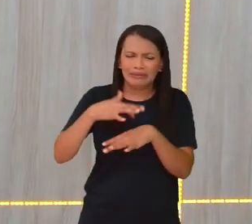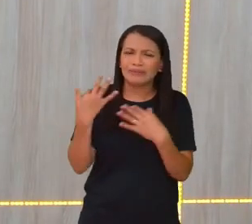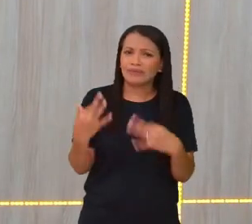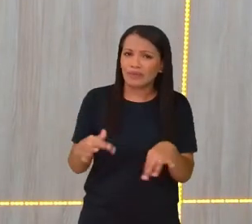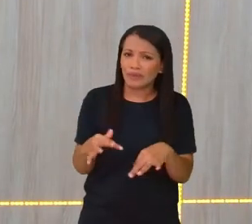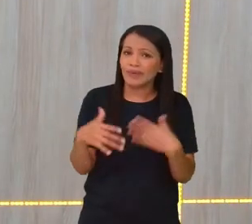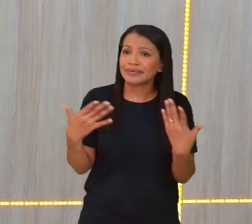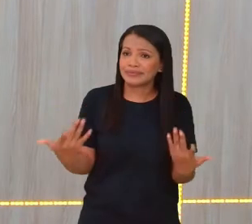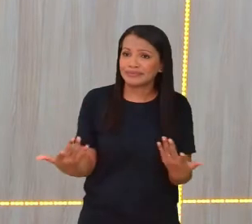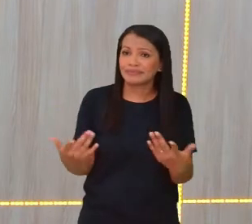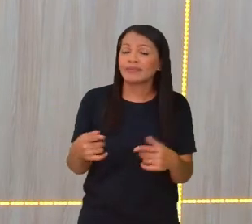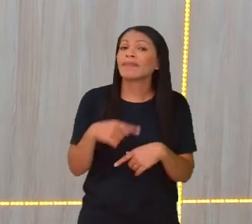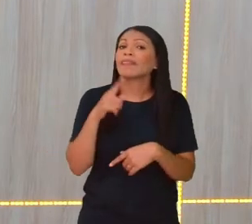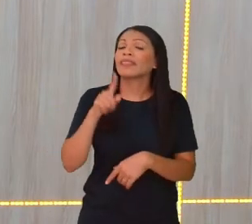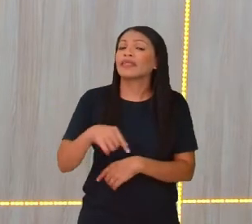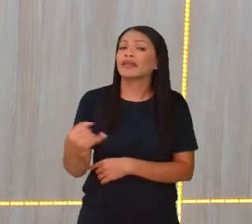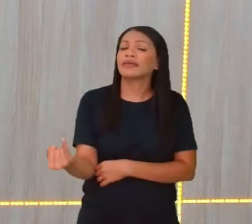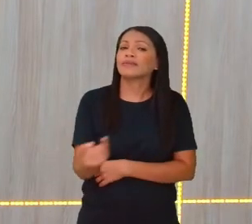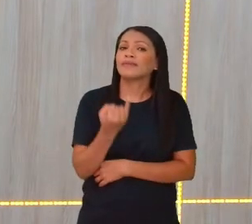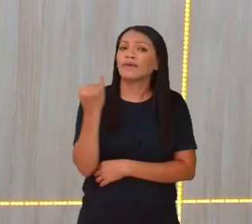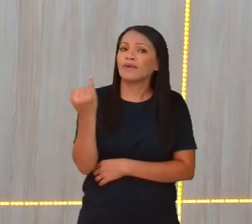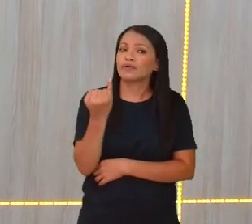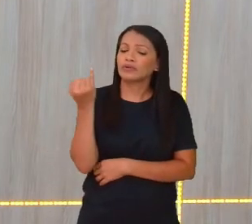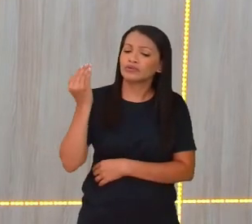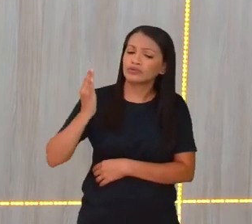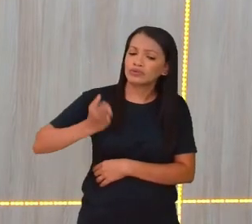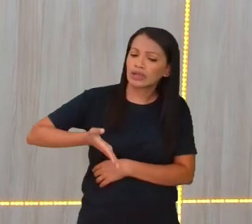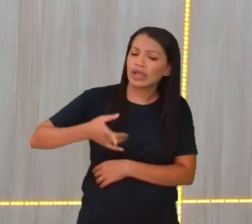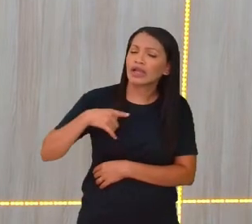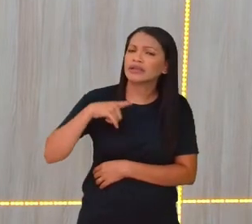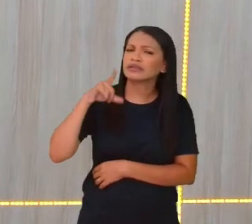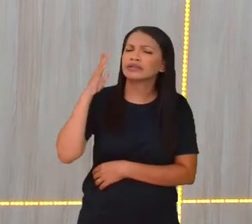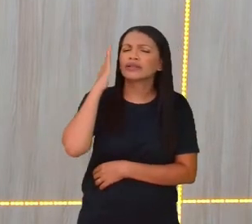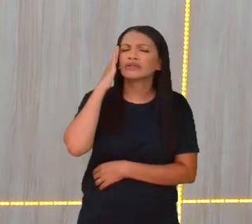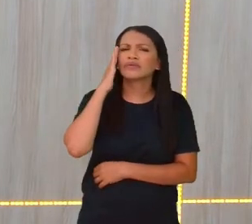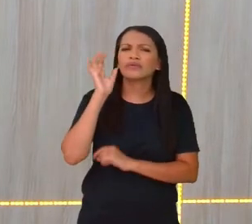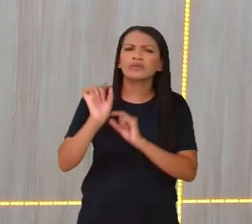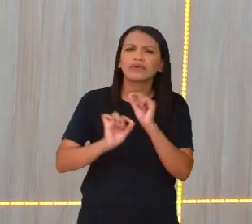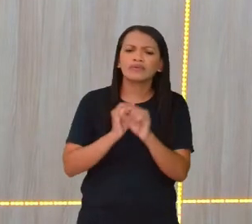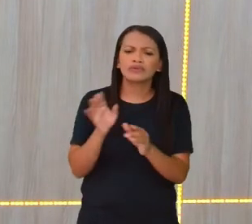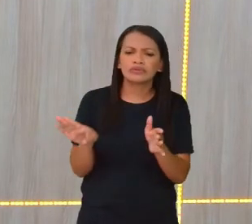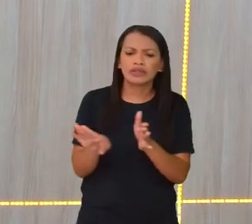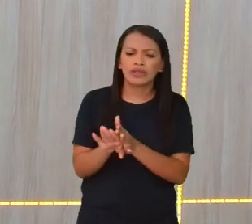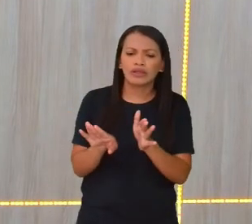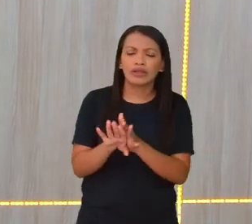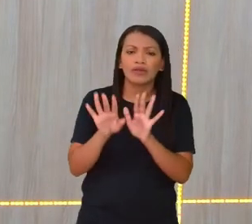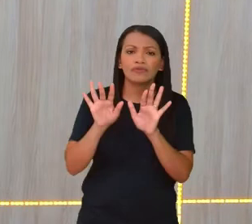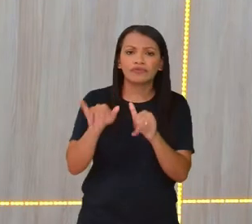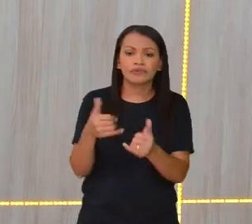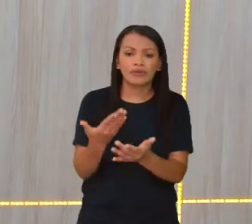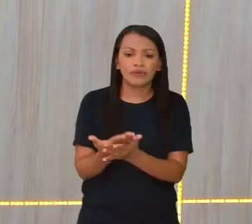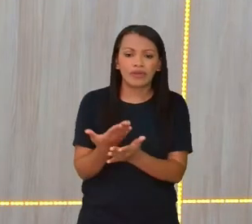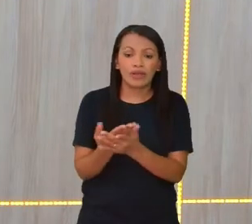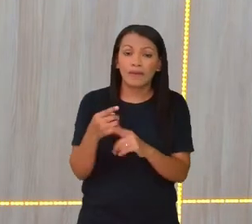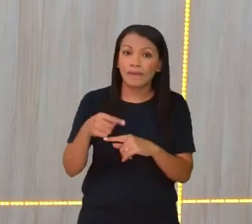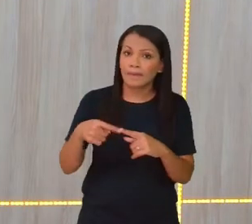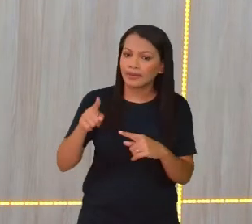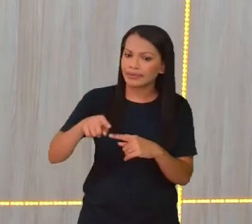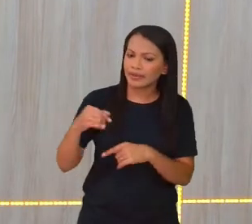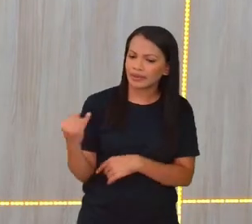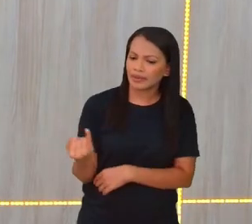situação. Mas aí é muito importante aí já puxar esse ponto, né? A gente tá chegando no finalzinho da nossa aula, mas que